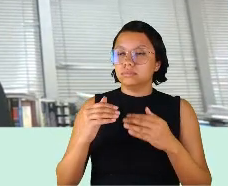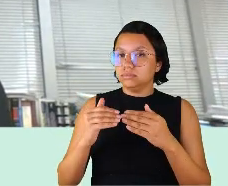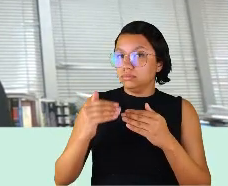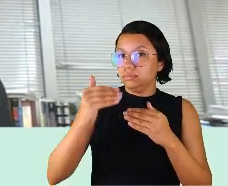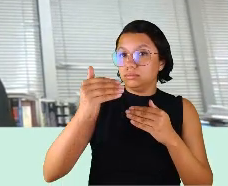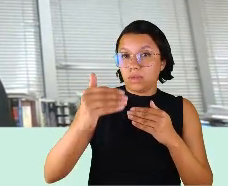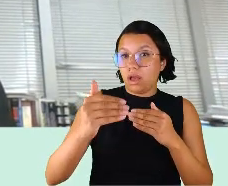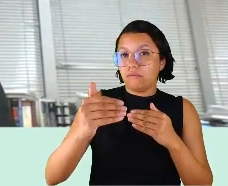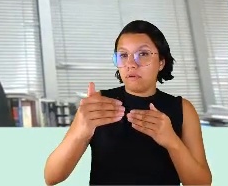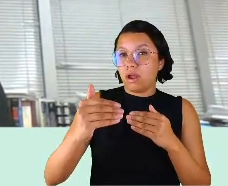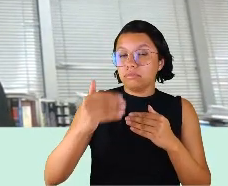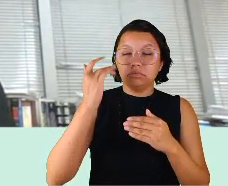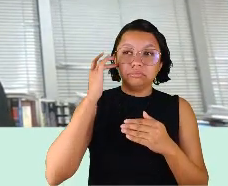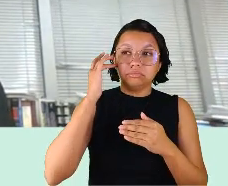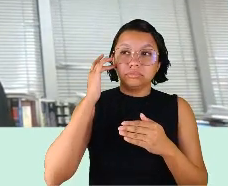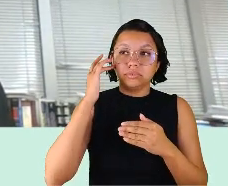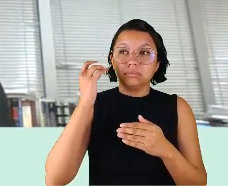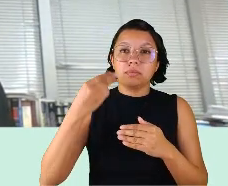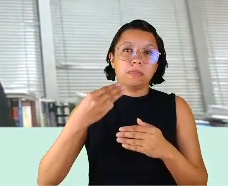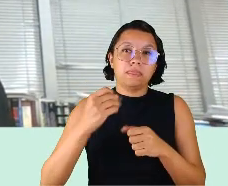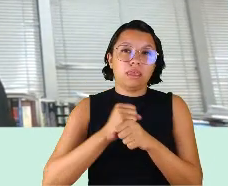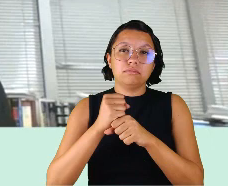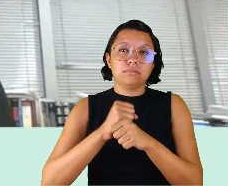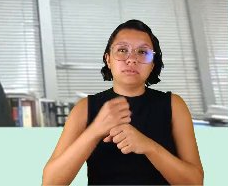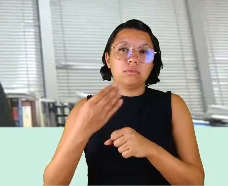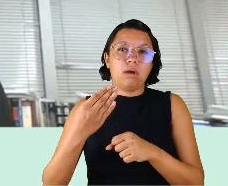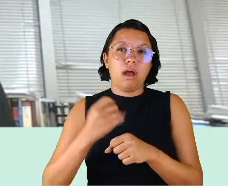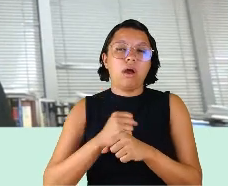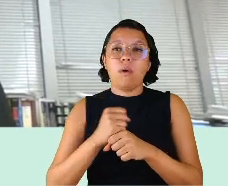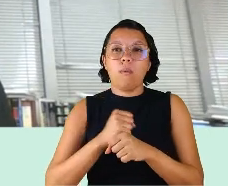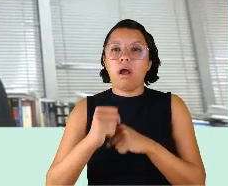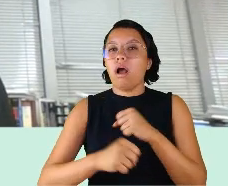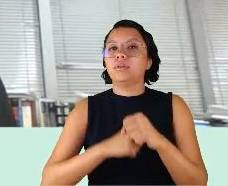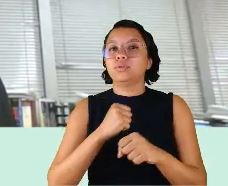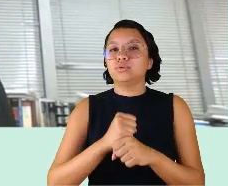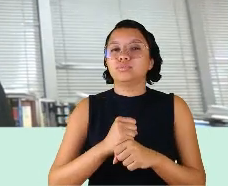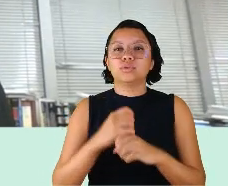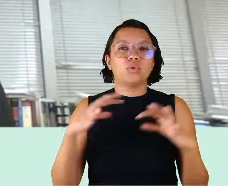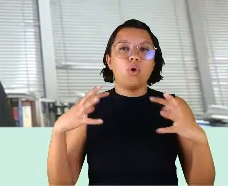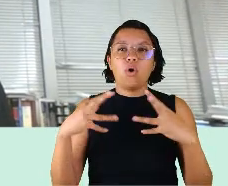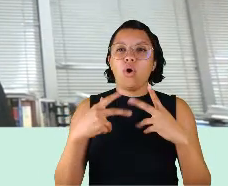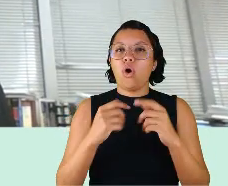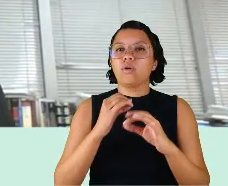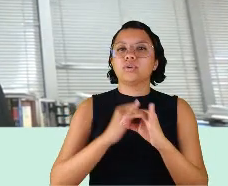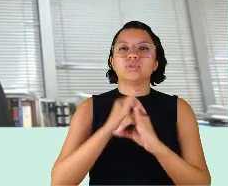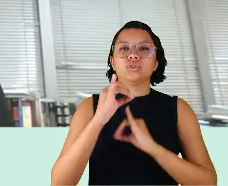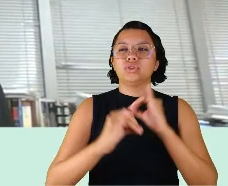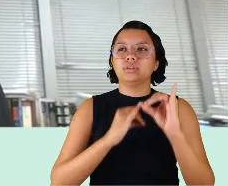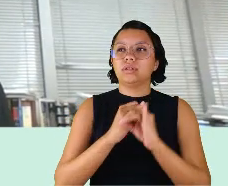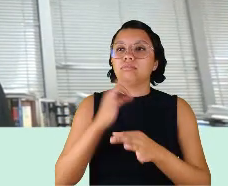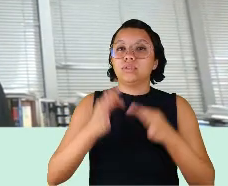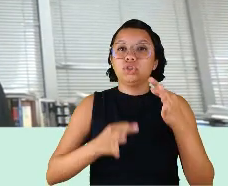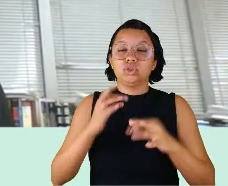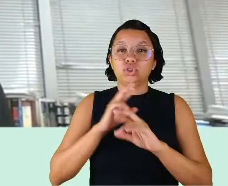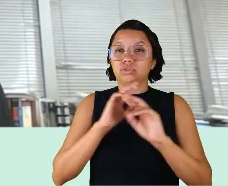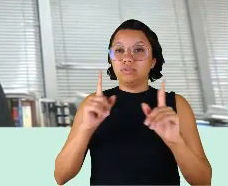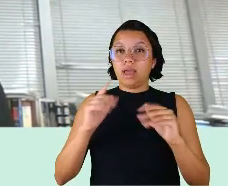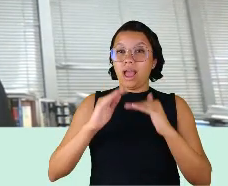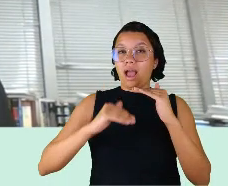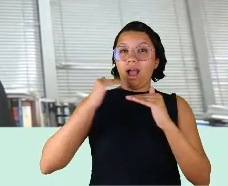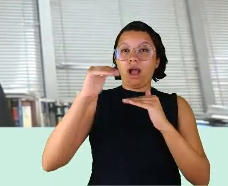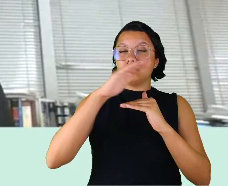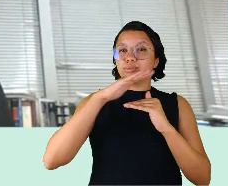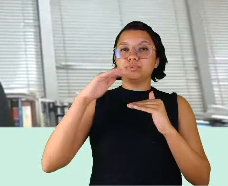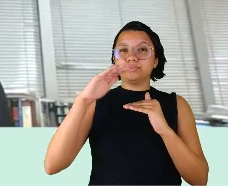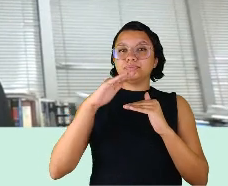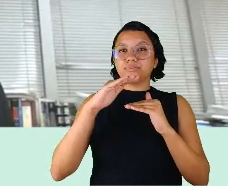frente, para mais à frente, 3 ou 4 anos, para um modelo completamente digital, de uma justiça muito diferente, sobretudo quando